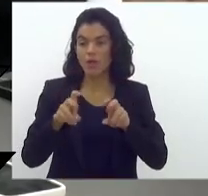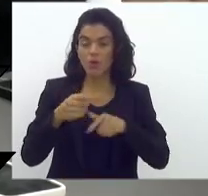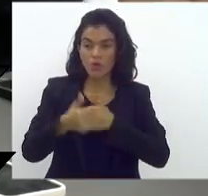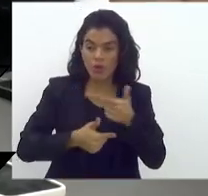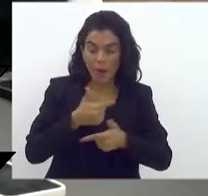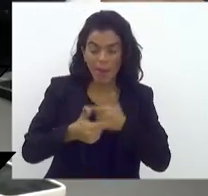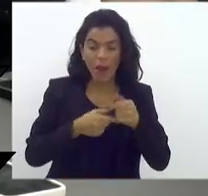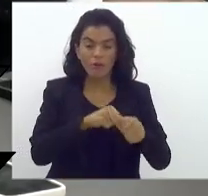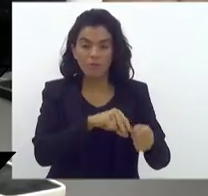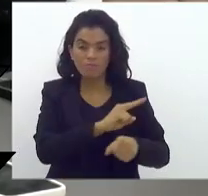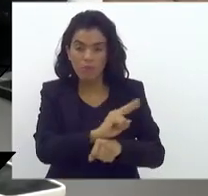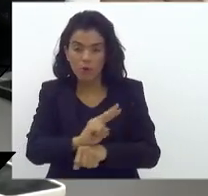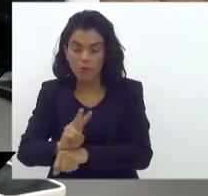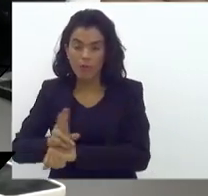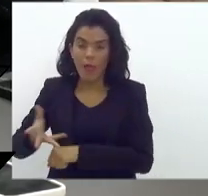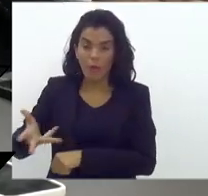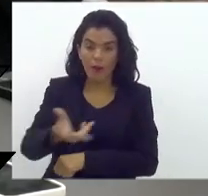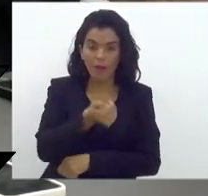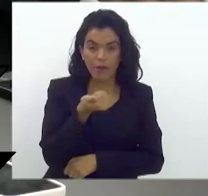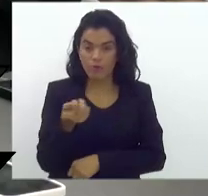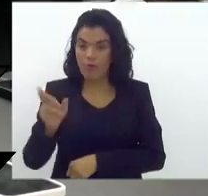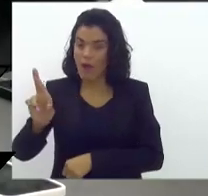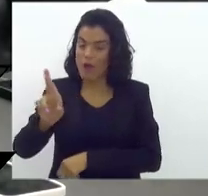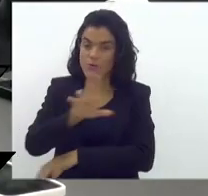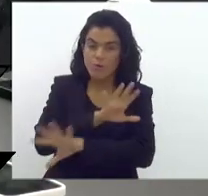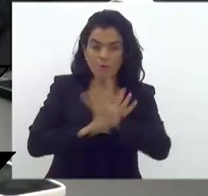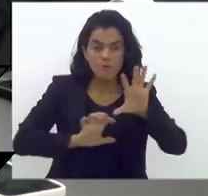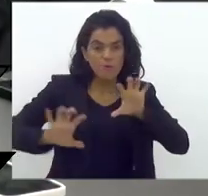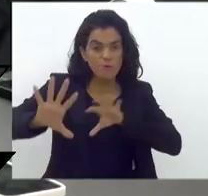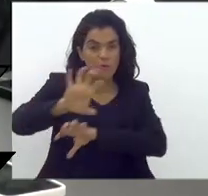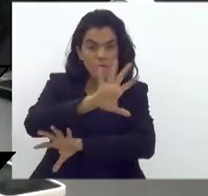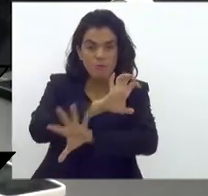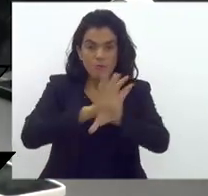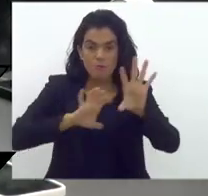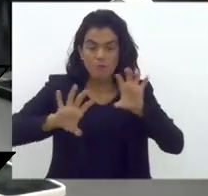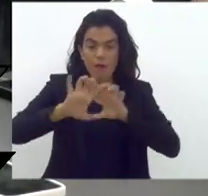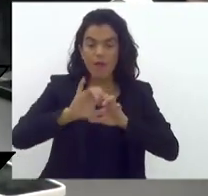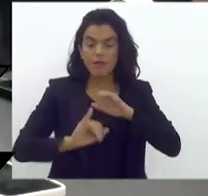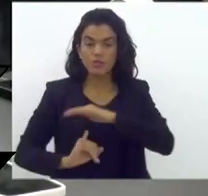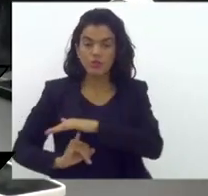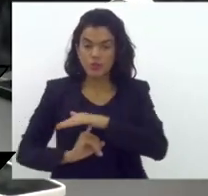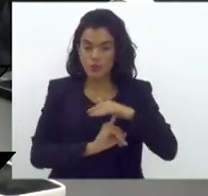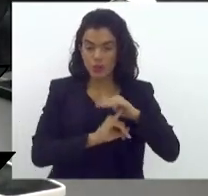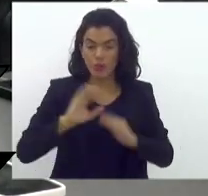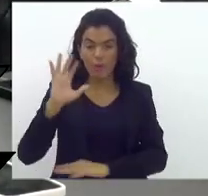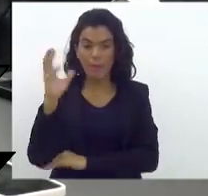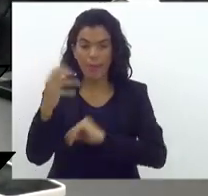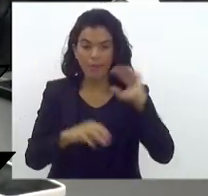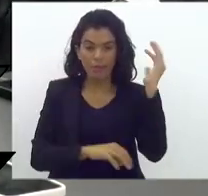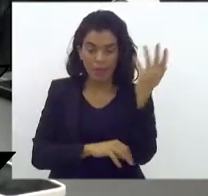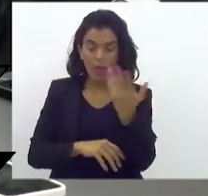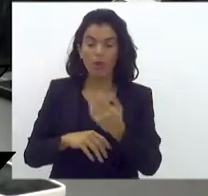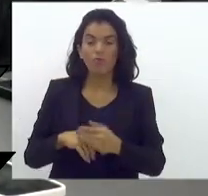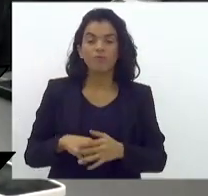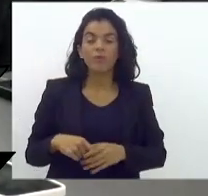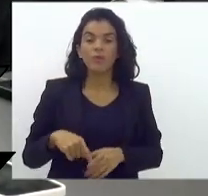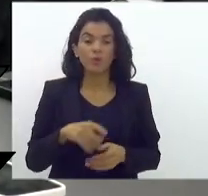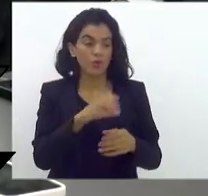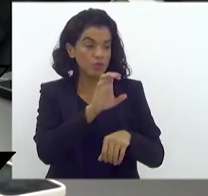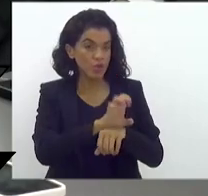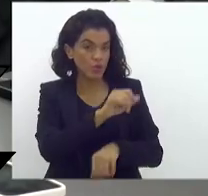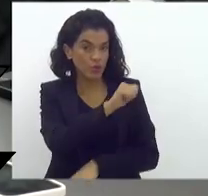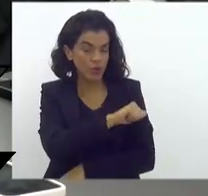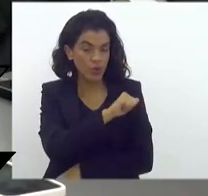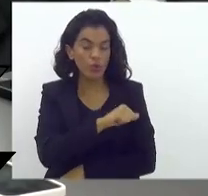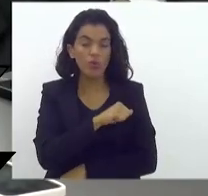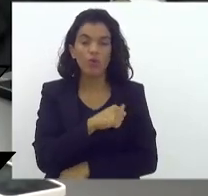serviços de monitoramento da qualidade do ar, que são executados pelos órgãos e pelas entidades ambientais competentes no Estado do Rio de Janeiro,